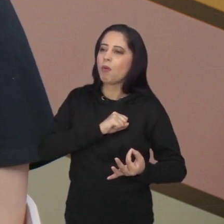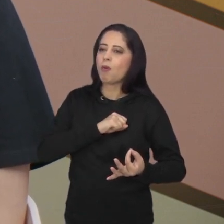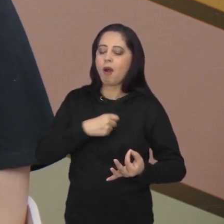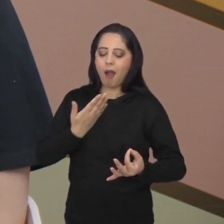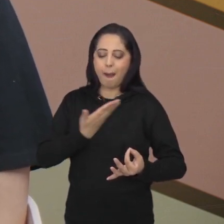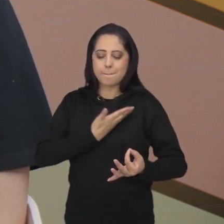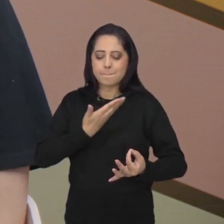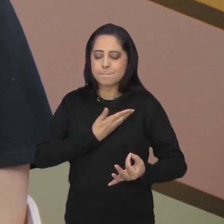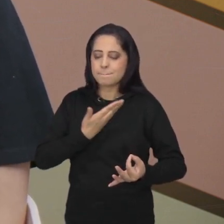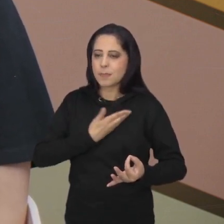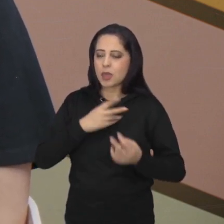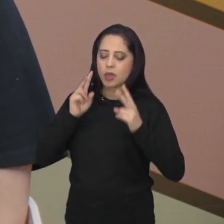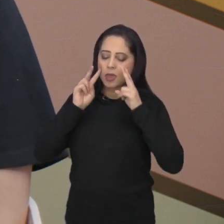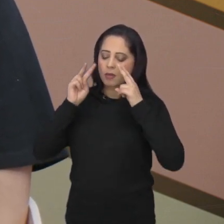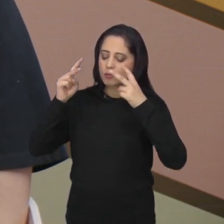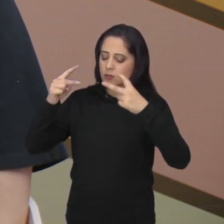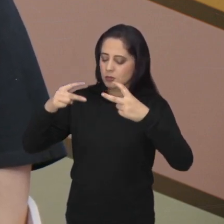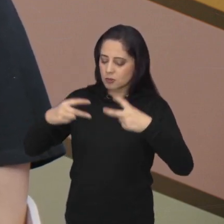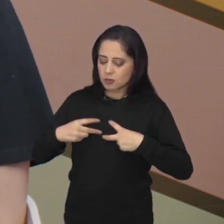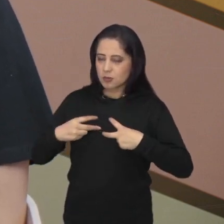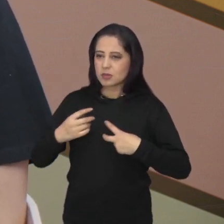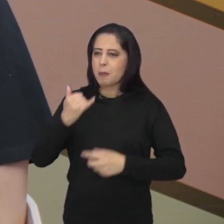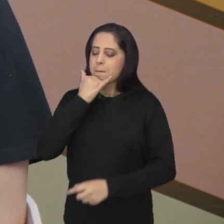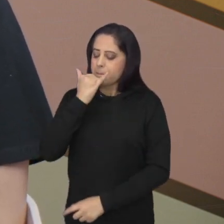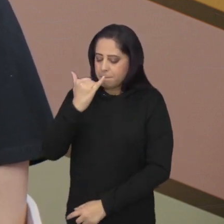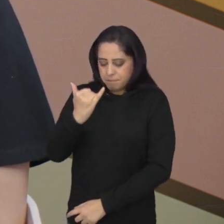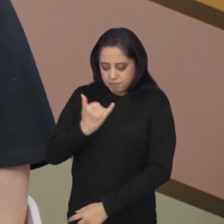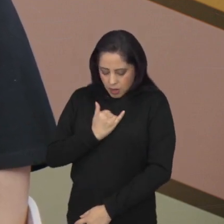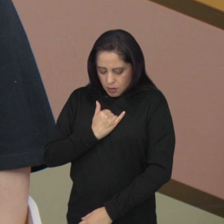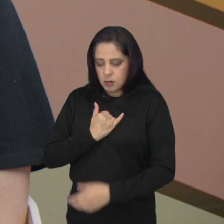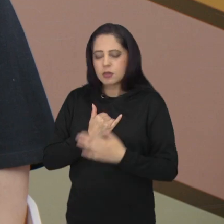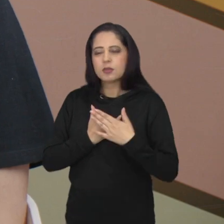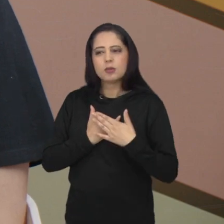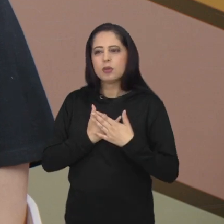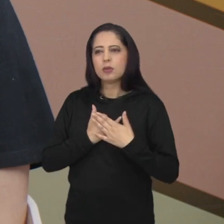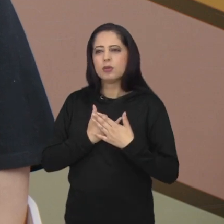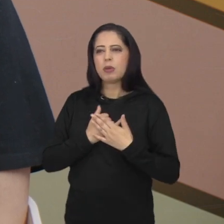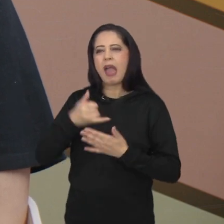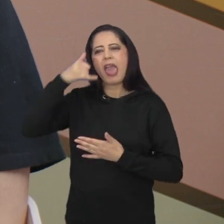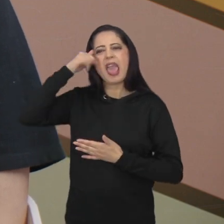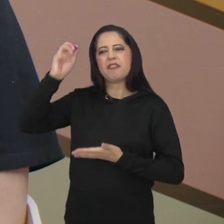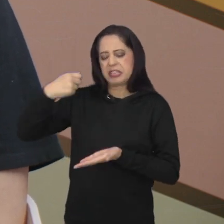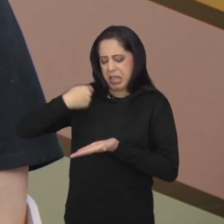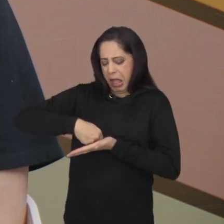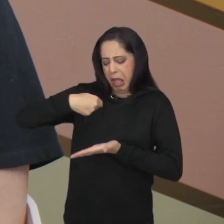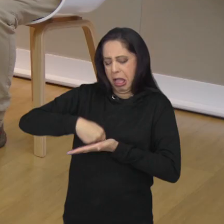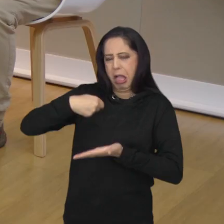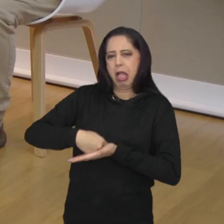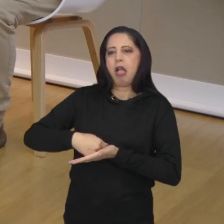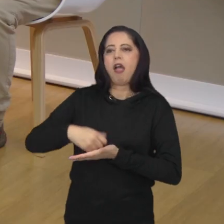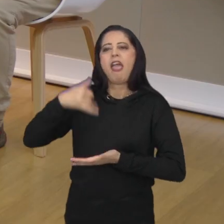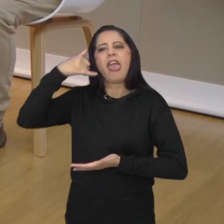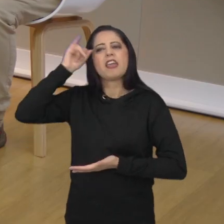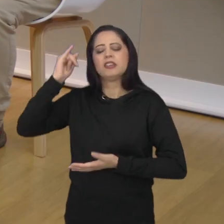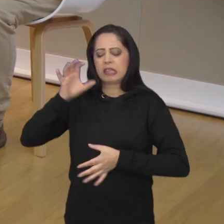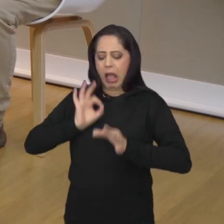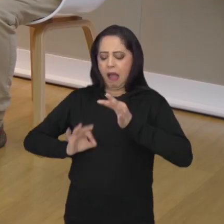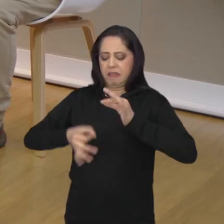você mesma, Que bacana. né? A se perdoar mais, a não se cobrar, não se julgar tanto